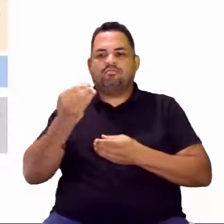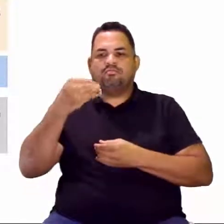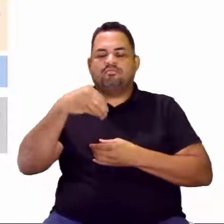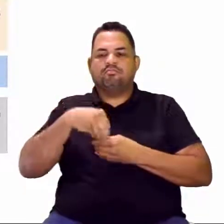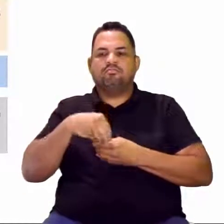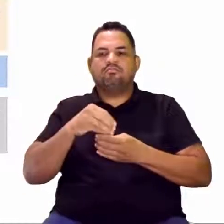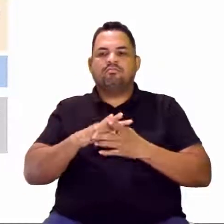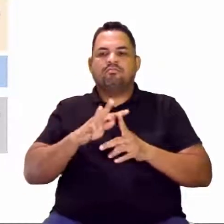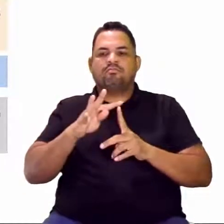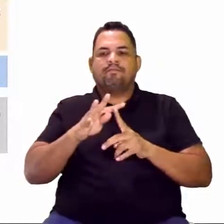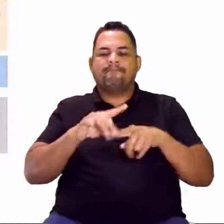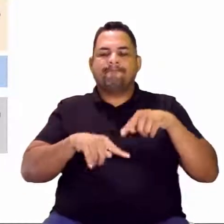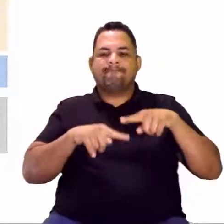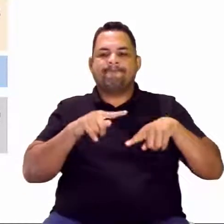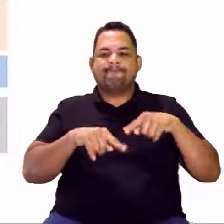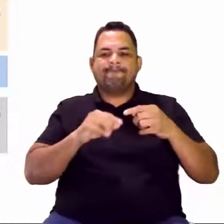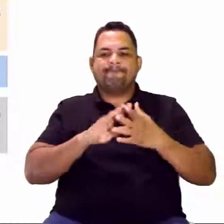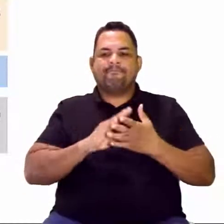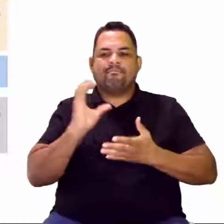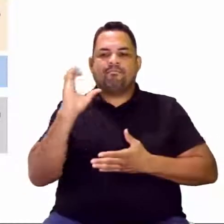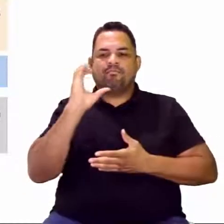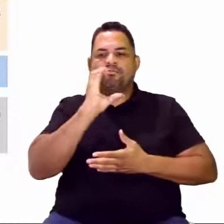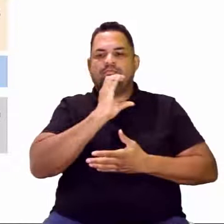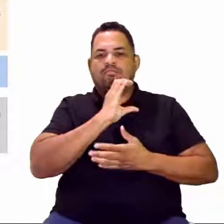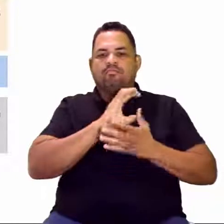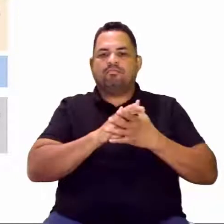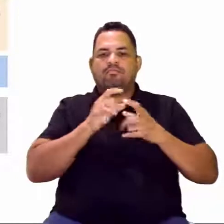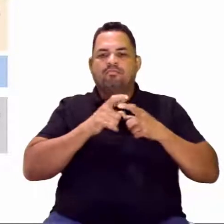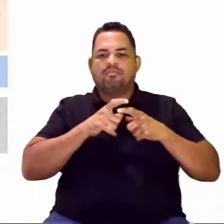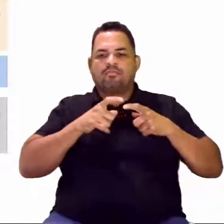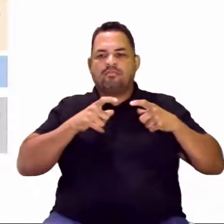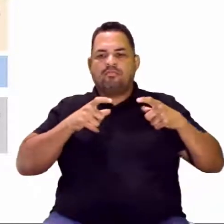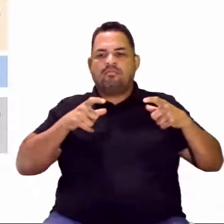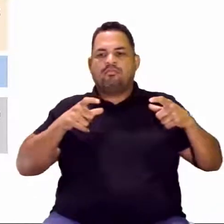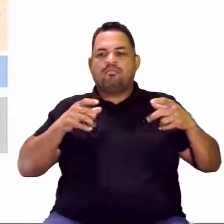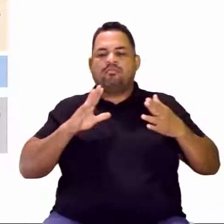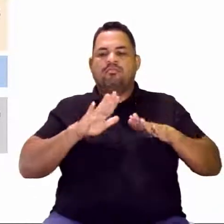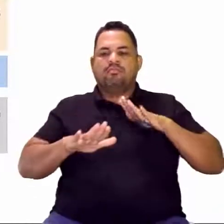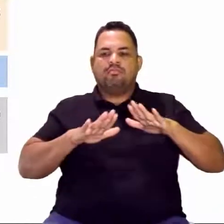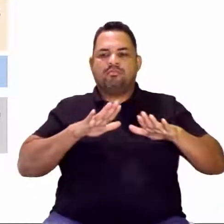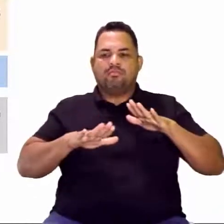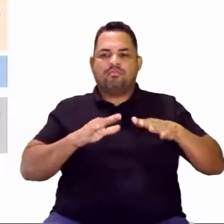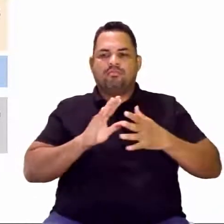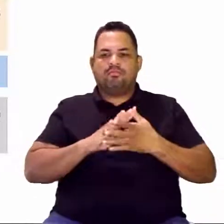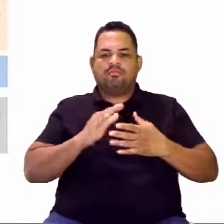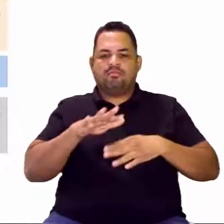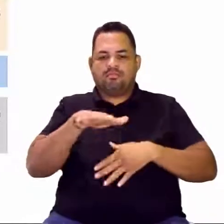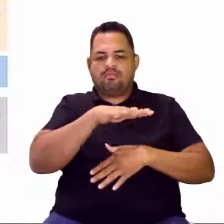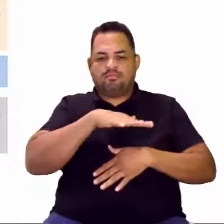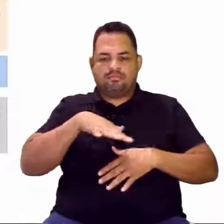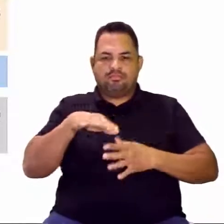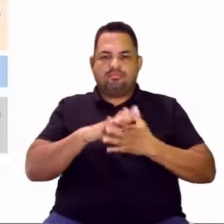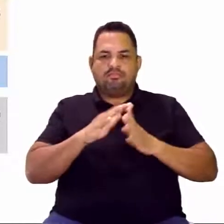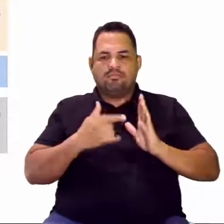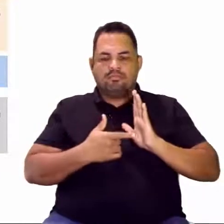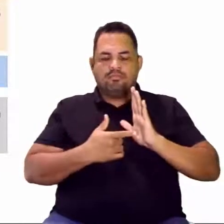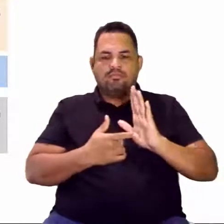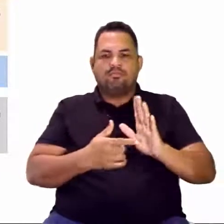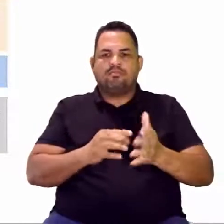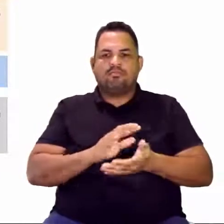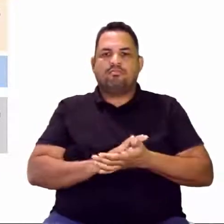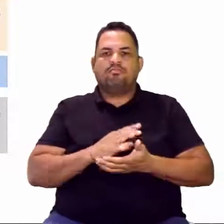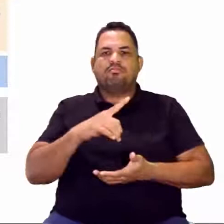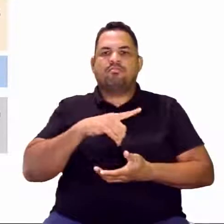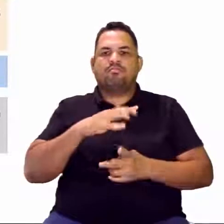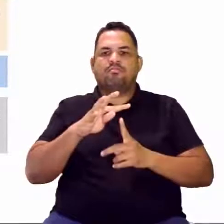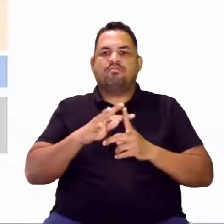desse termômetro, porque com o calor ele se dilata. Dependendo do ambiente, o mercúrio dilata, indicando exatamente